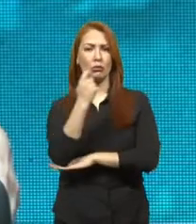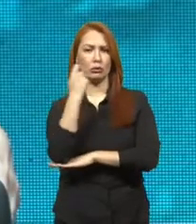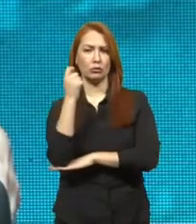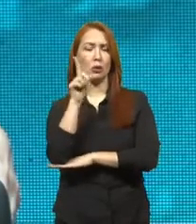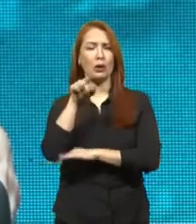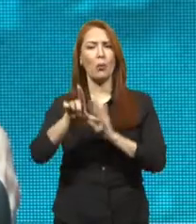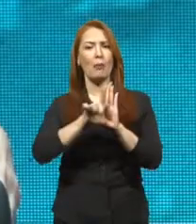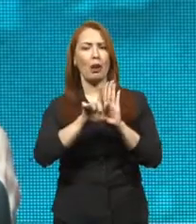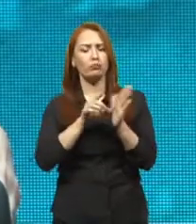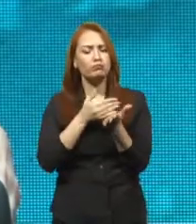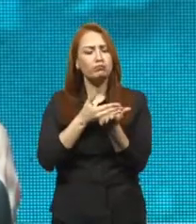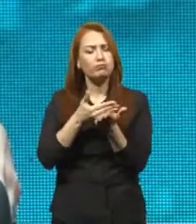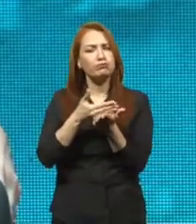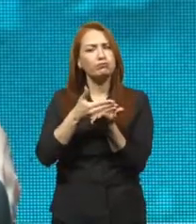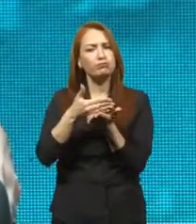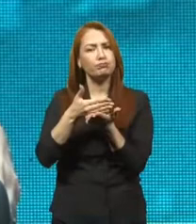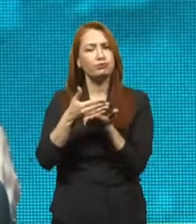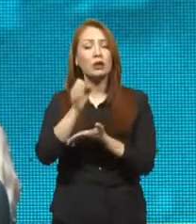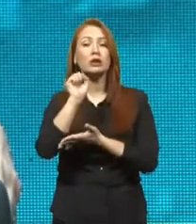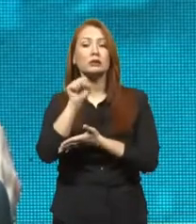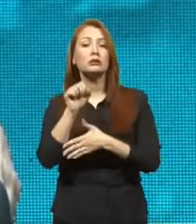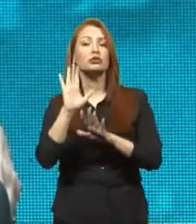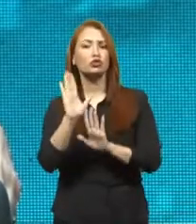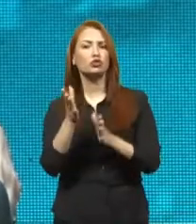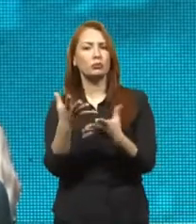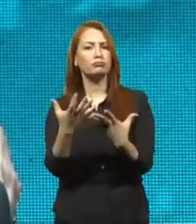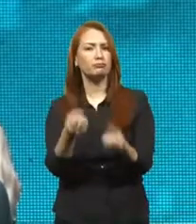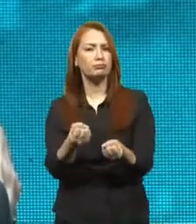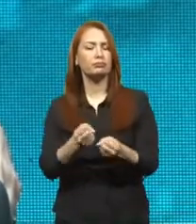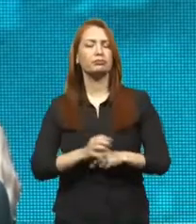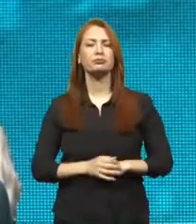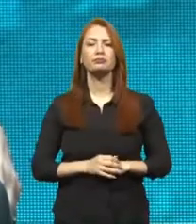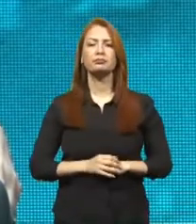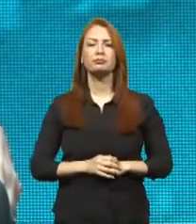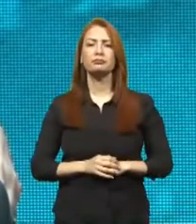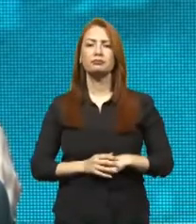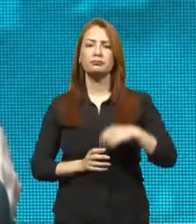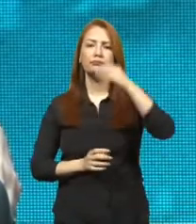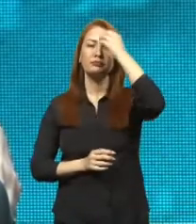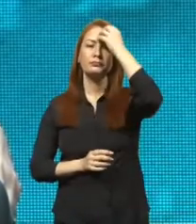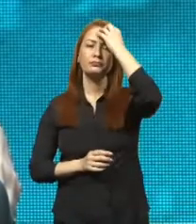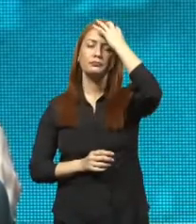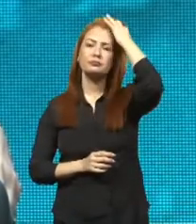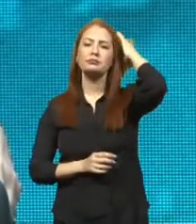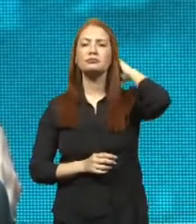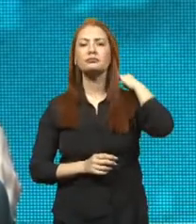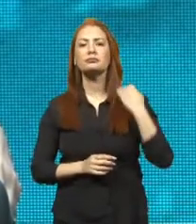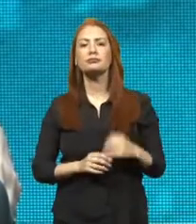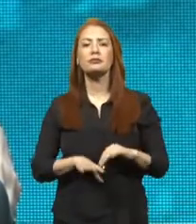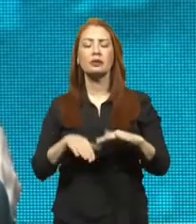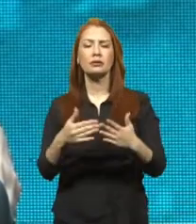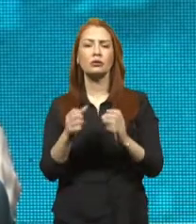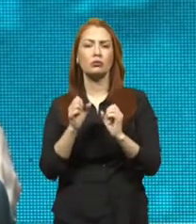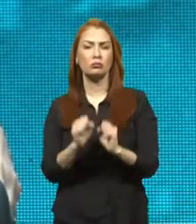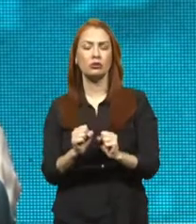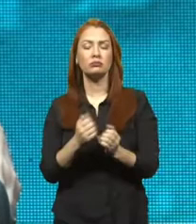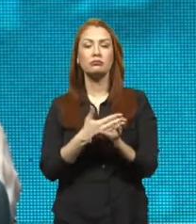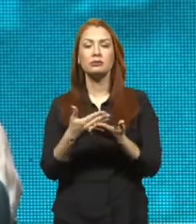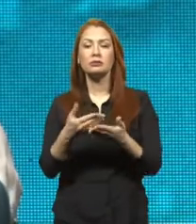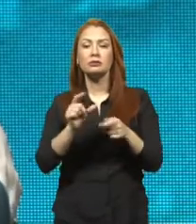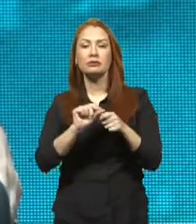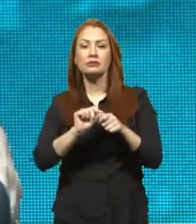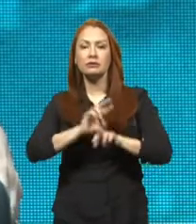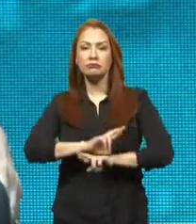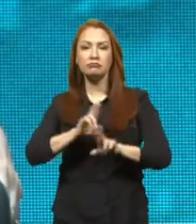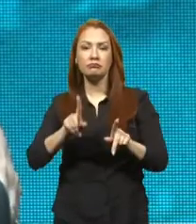pioneira, né, é uma lei que foi aprovada por unanimidade na Assembleia, a gente realmente possa começar a fazer a diferença, e é o que